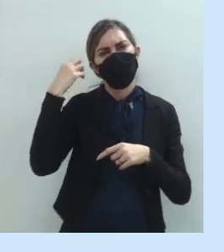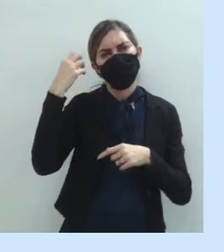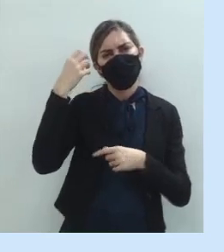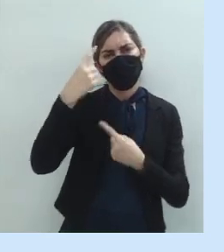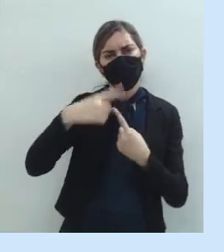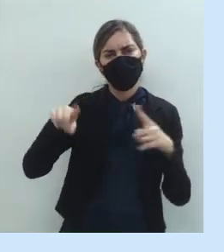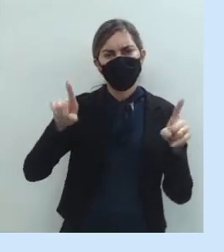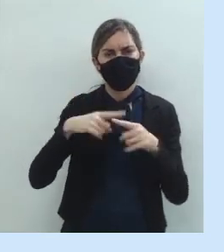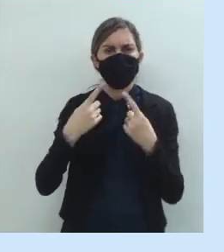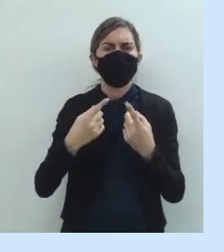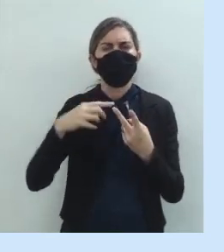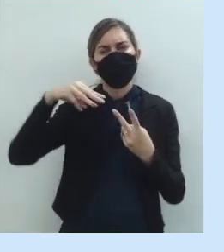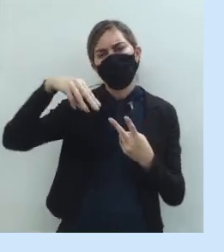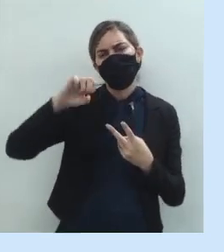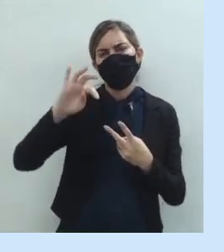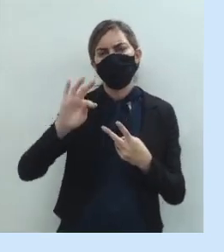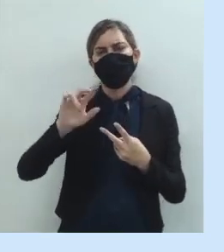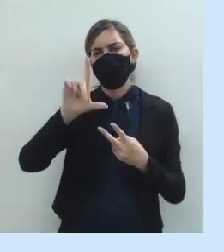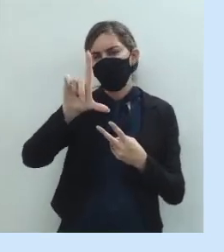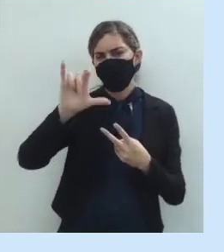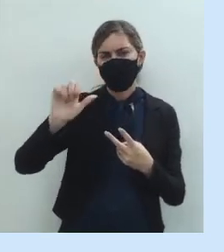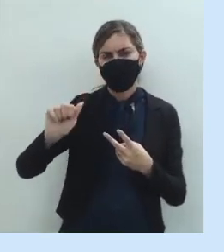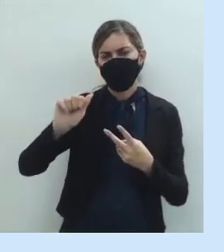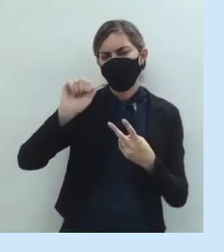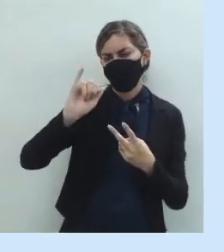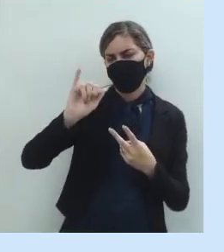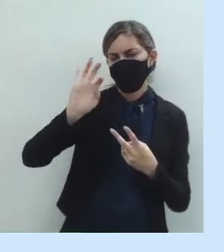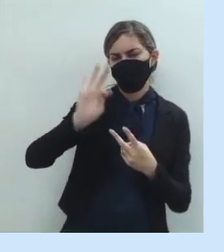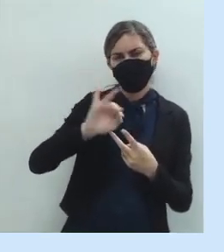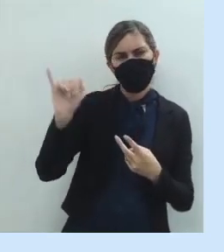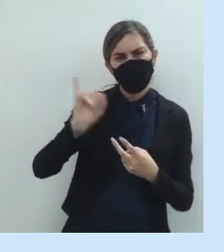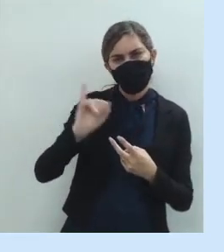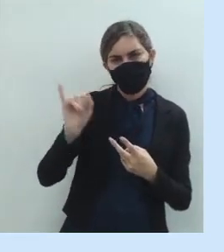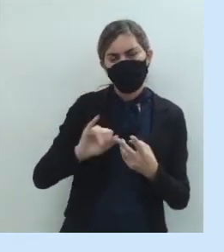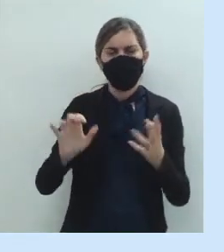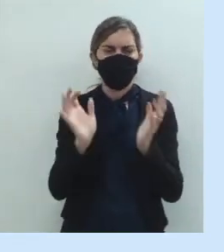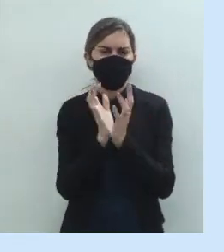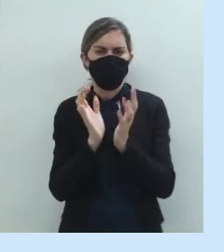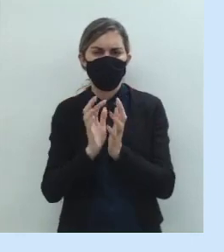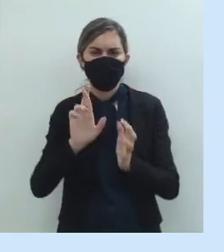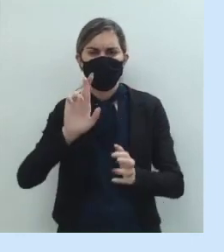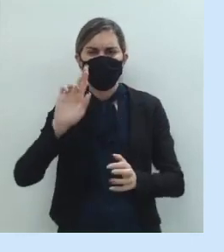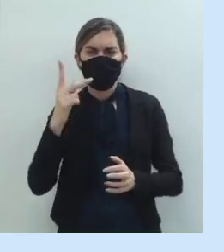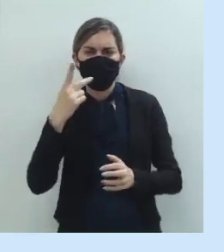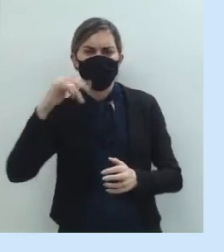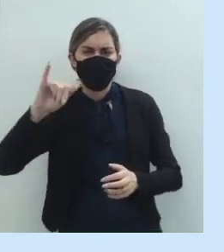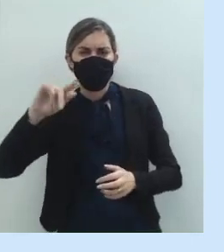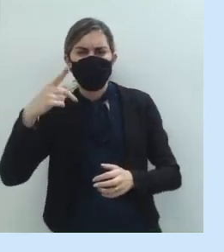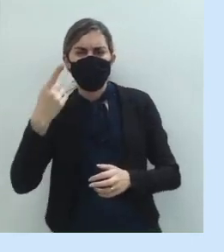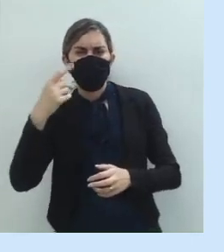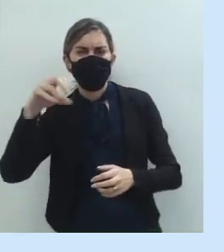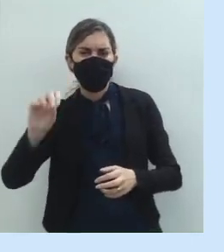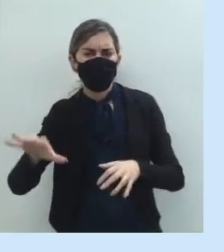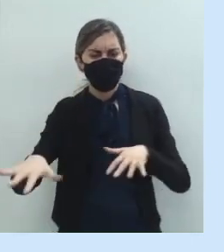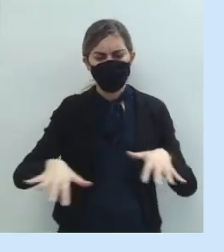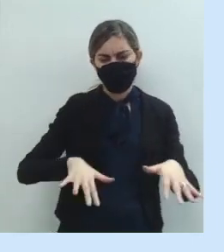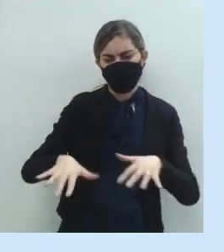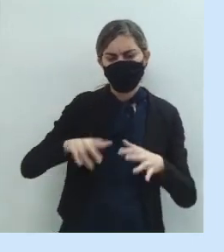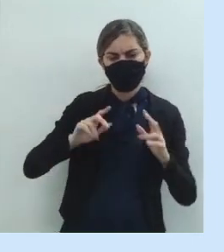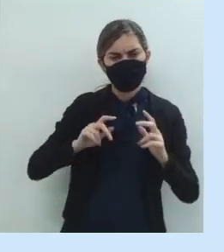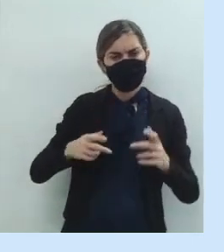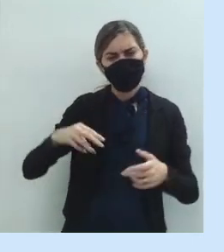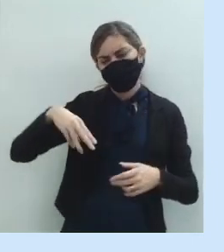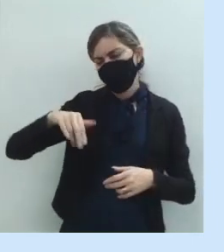como a grande mestra Lia de Itamaracá, os grupos de hip hop da cidade, grupos remanescentes do movimento